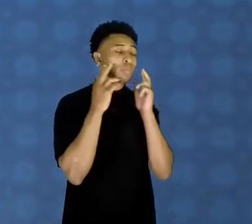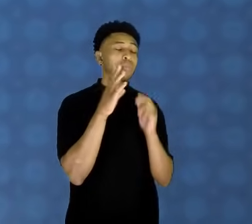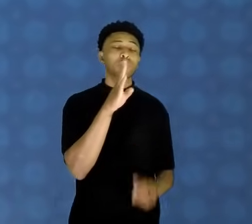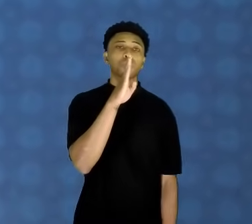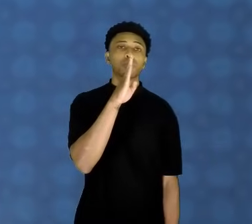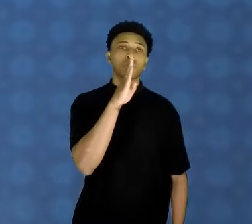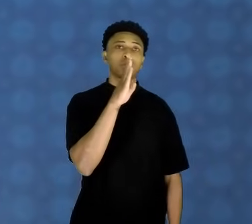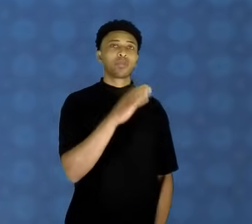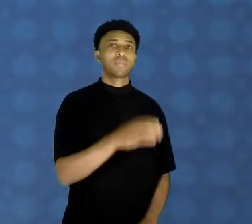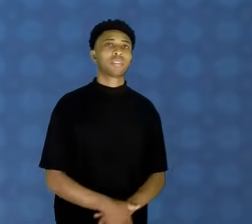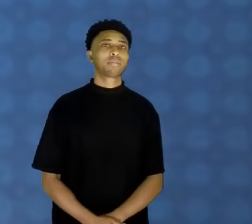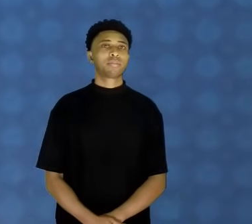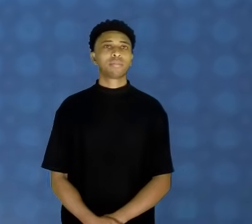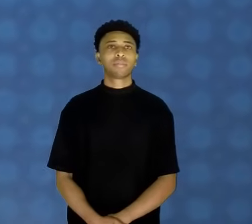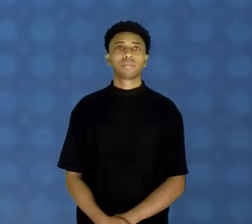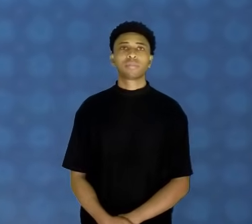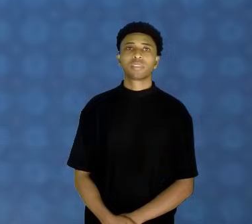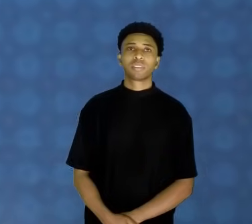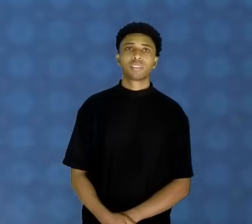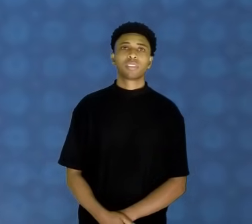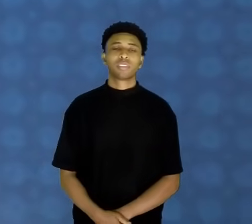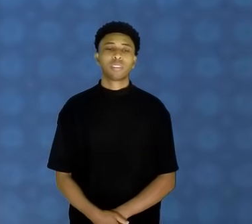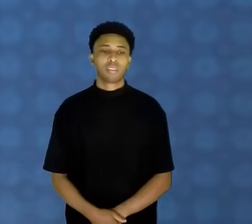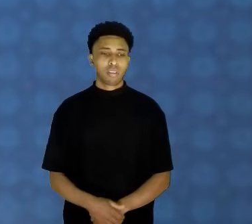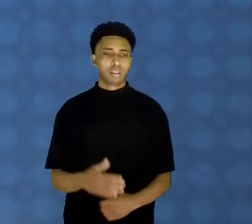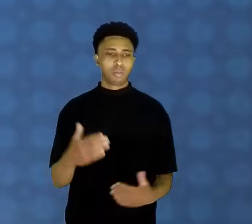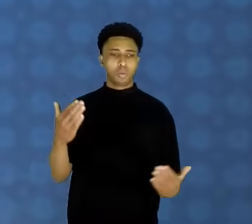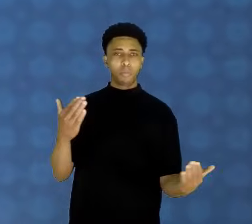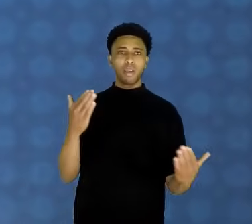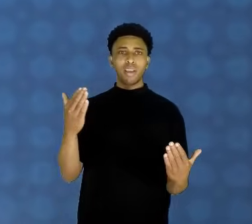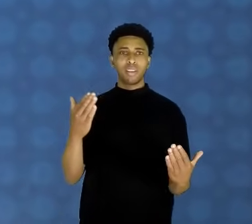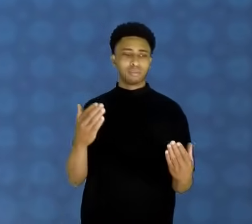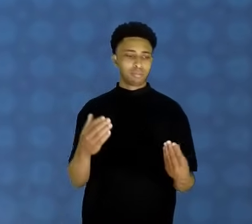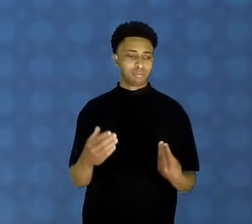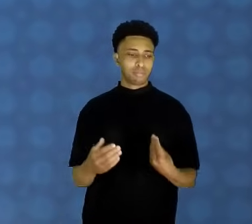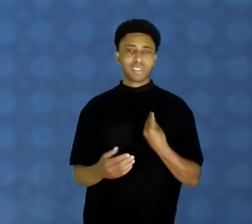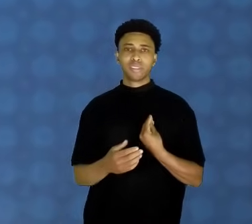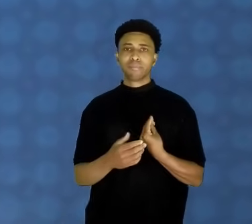É como se você não existisse. É o que ele fez com ela.